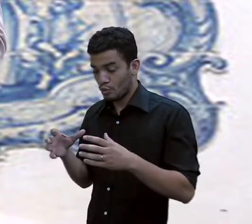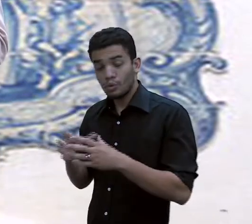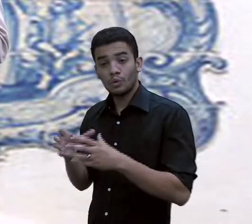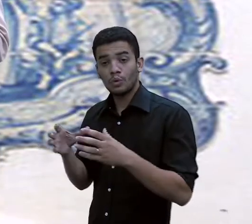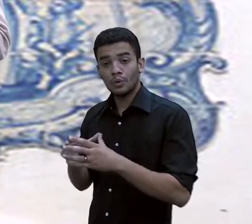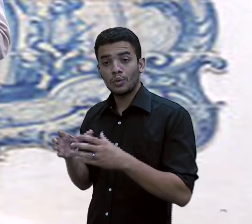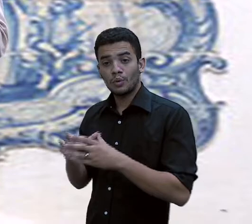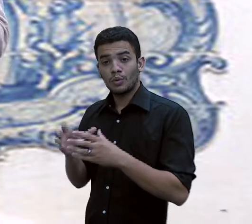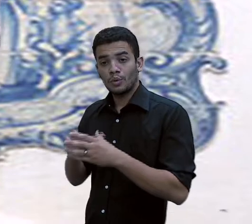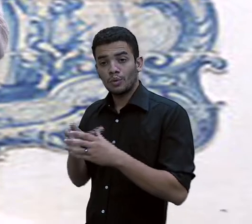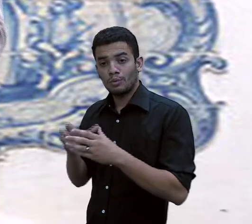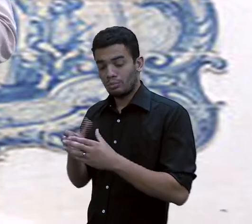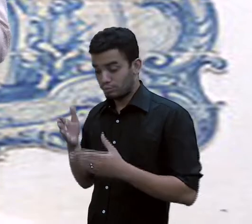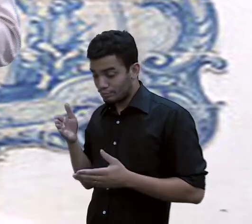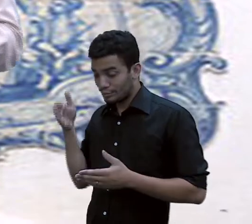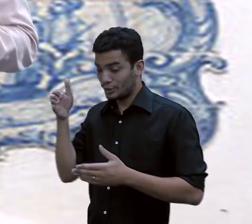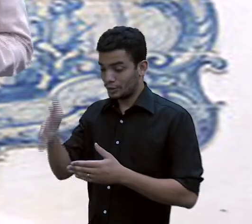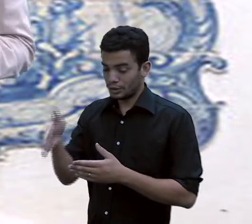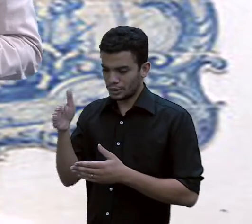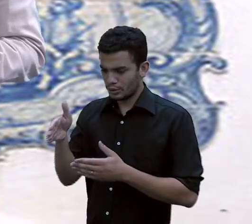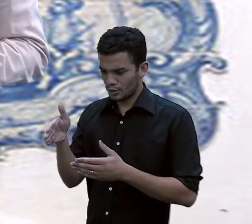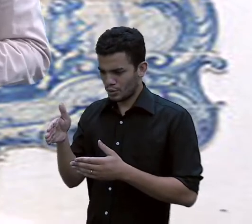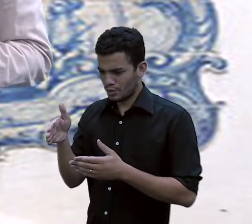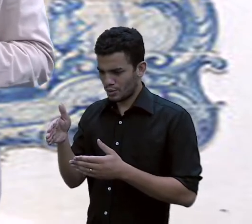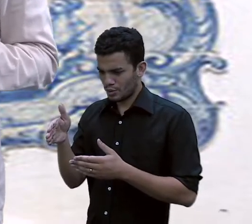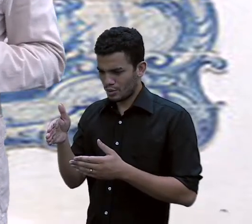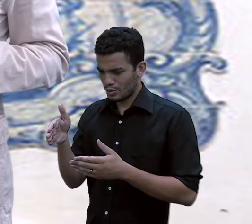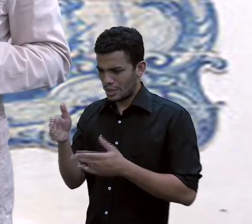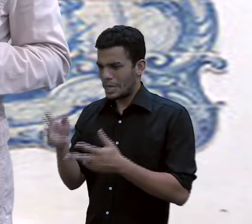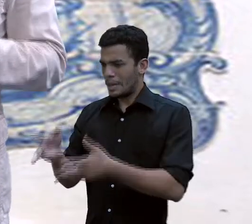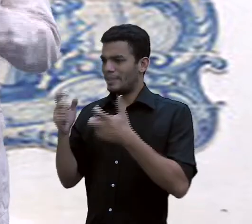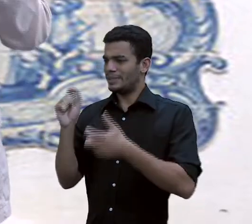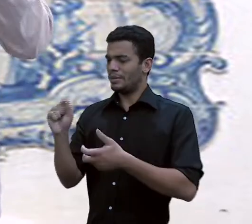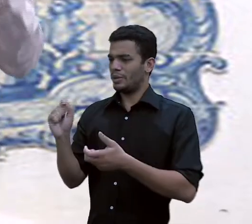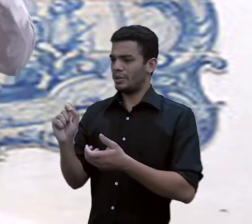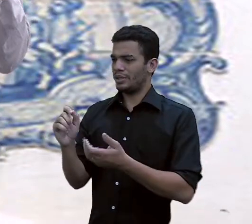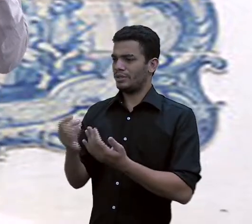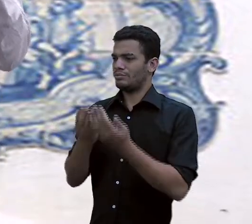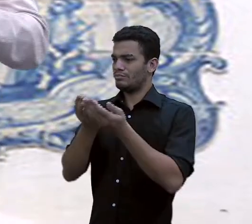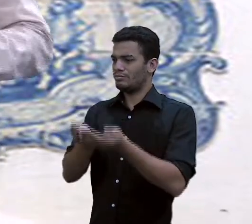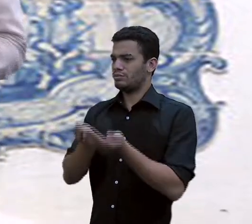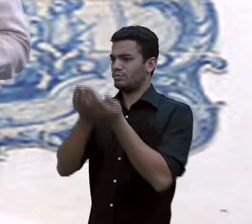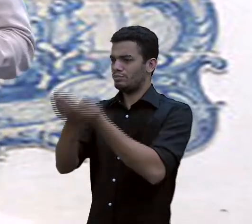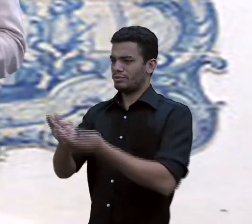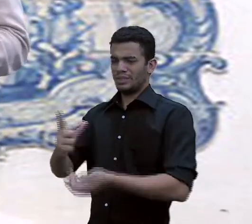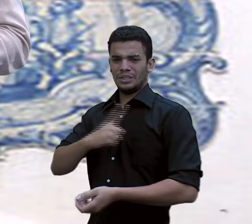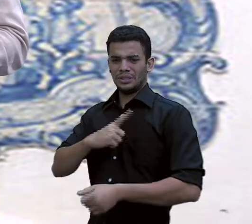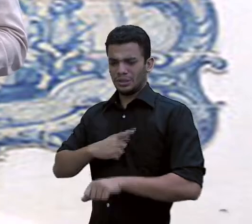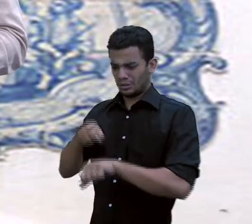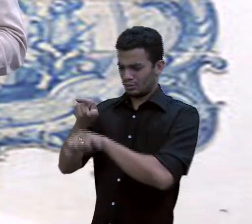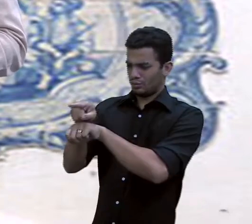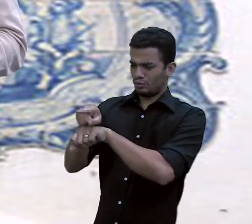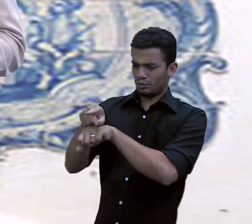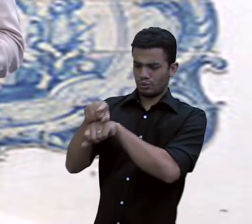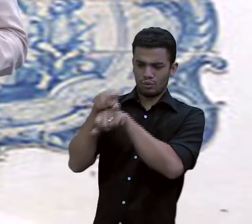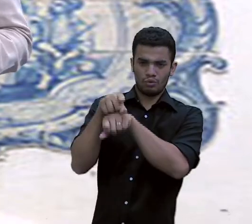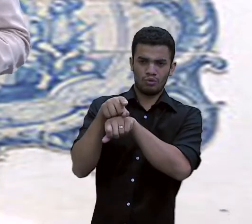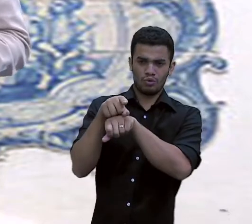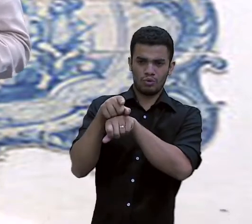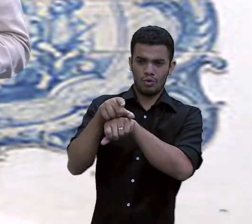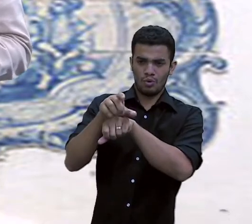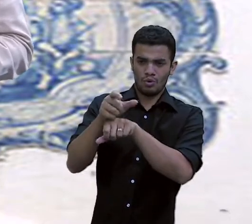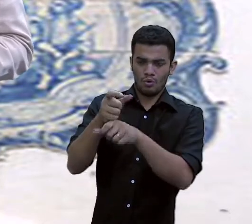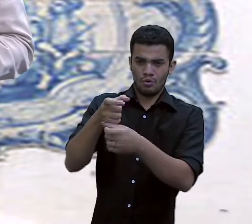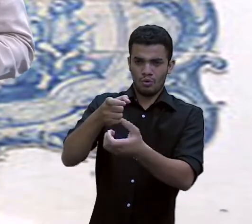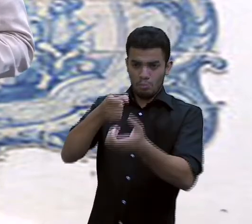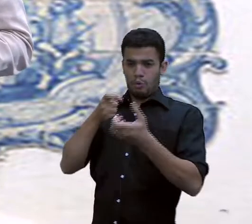e soldados. Voltaram correndo a Buenos Aires com a notícia de que os inimigos estavam estacionados a pouco mais de